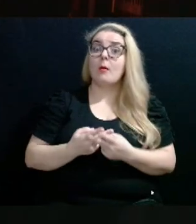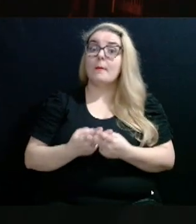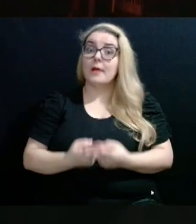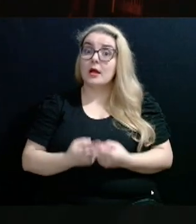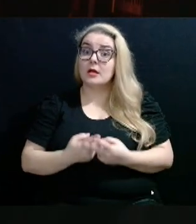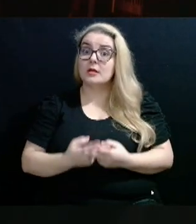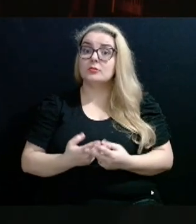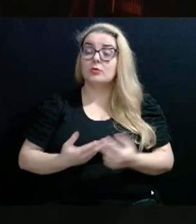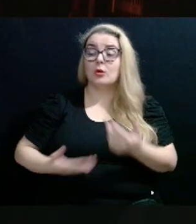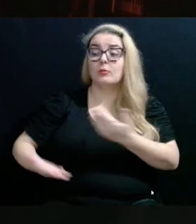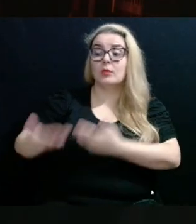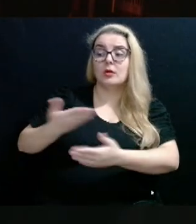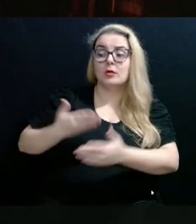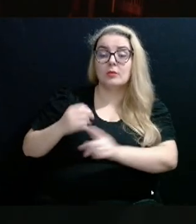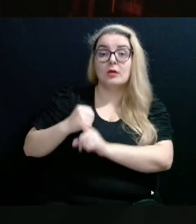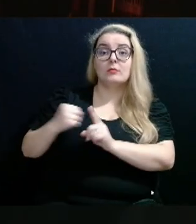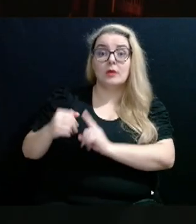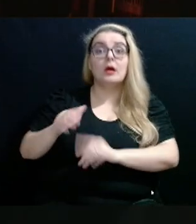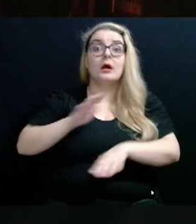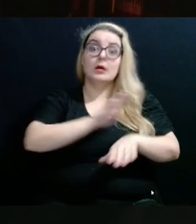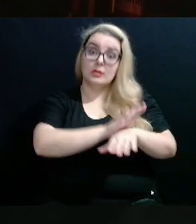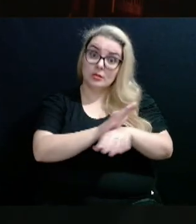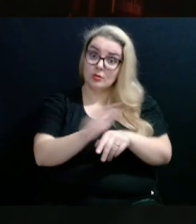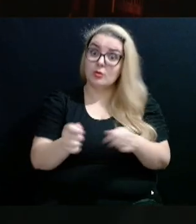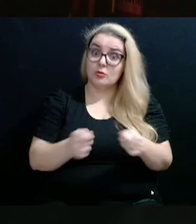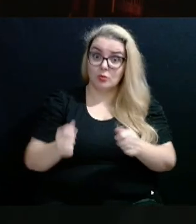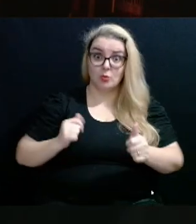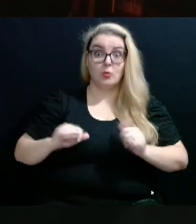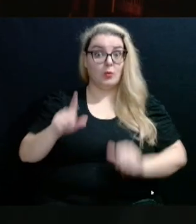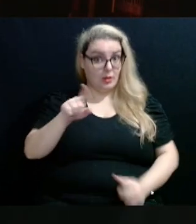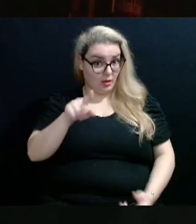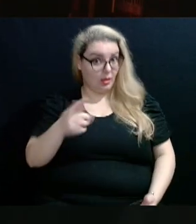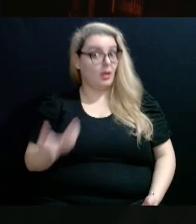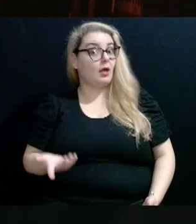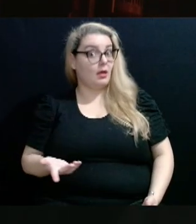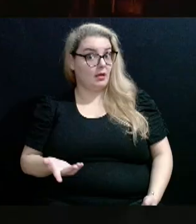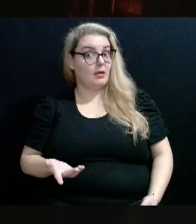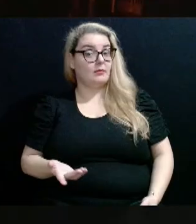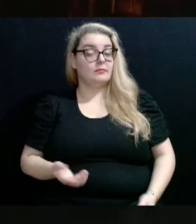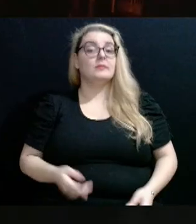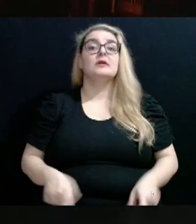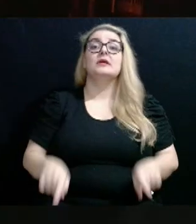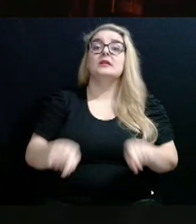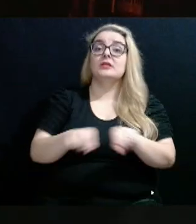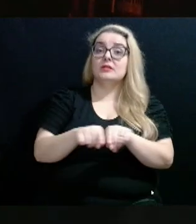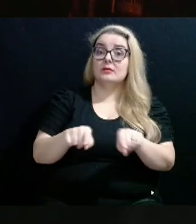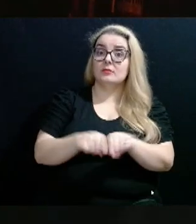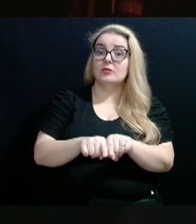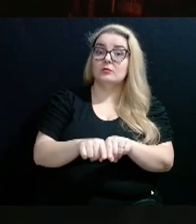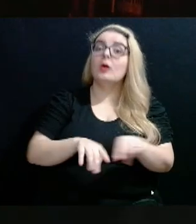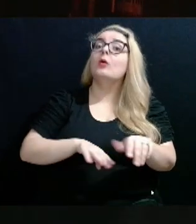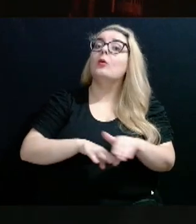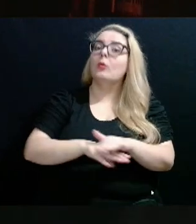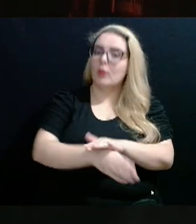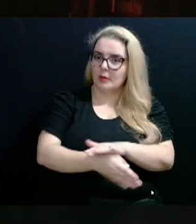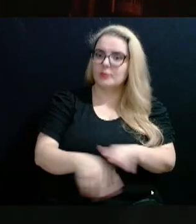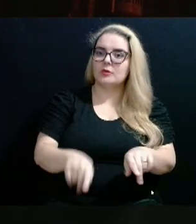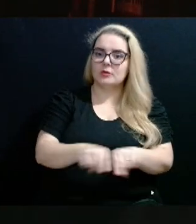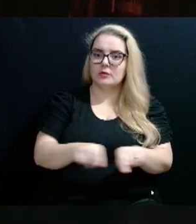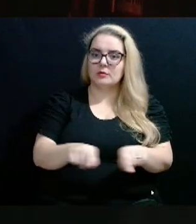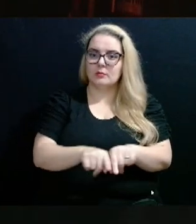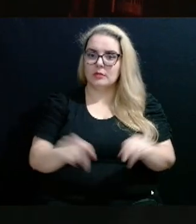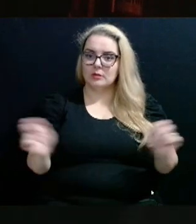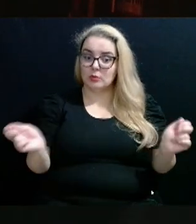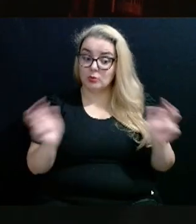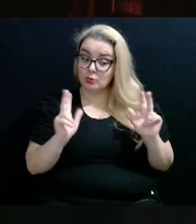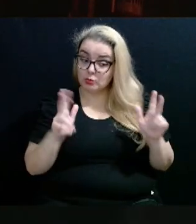no controle da ansiedade? E ao mesmo tempo, o hábito também acende um alerta que passa a representar